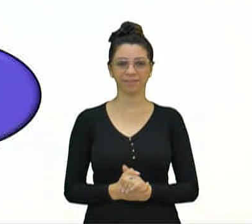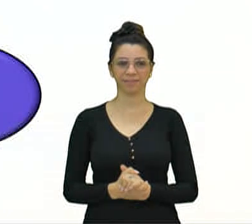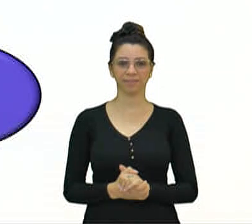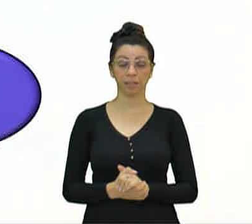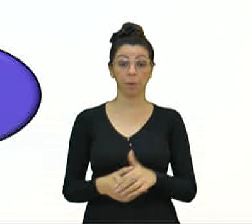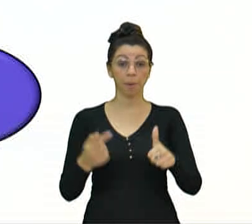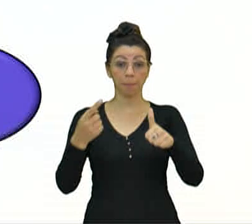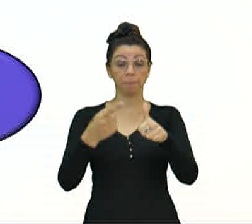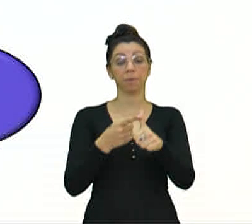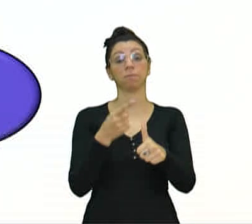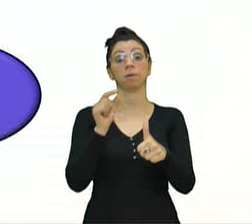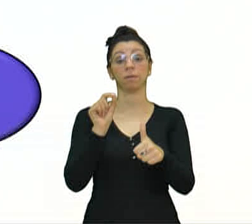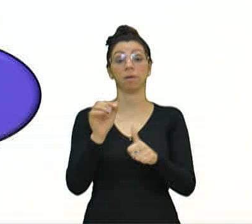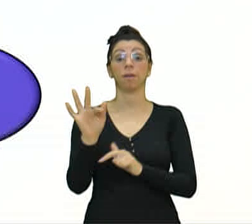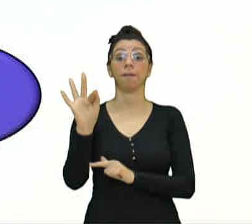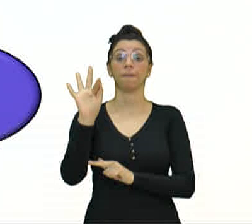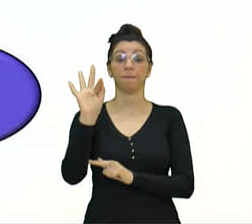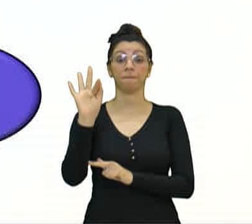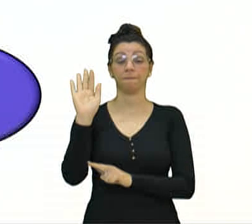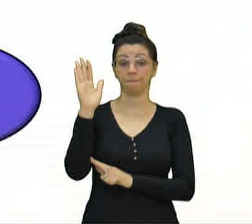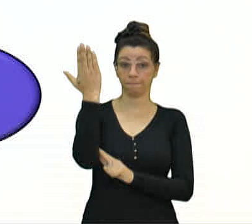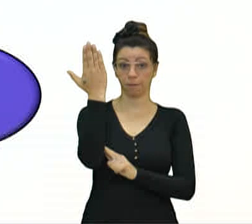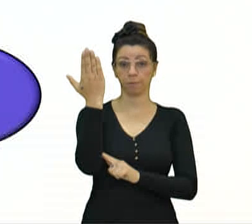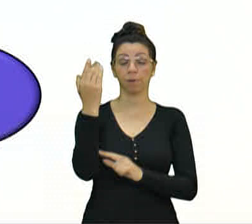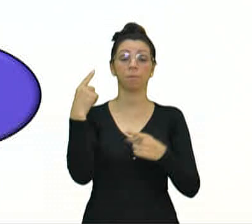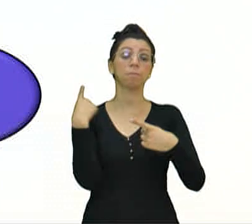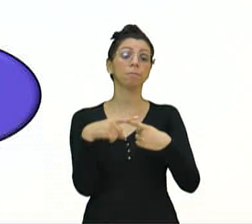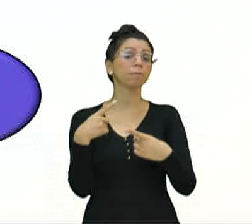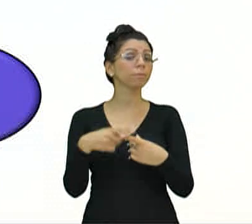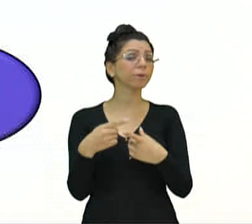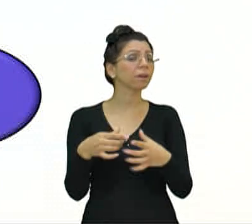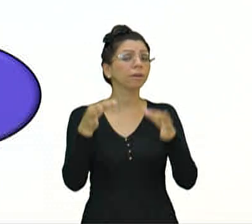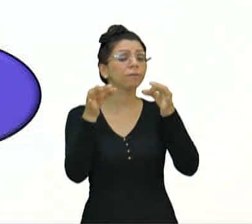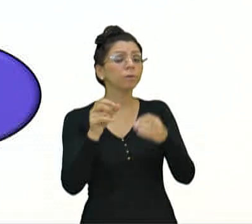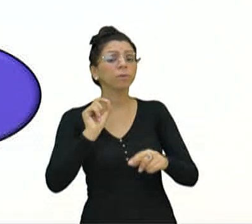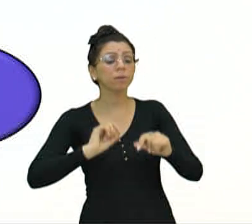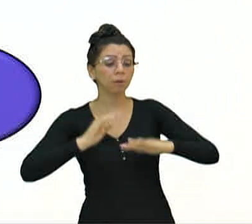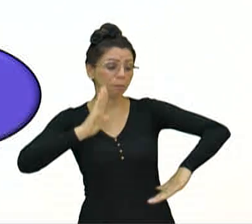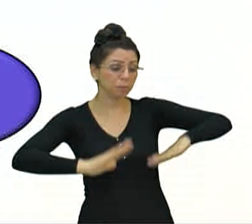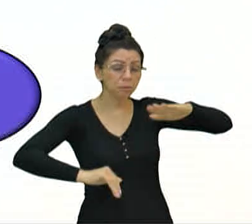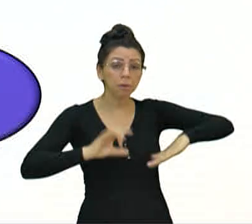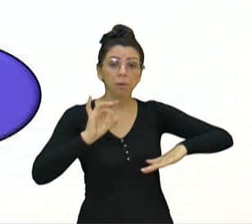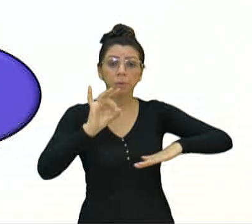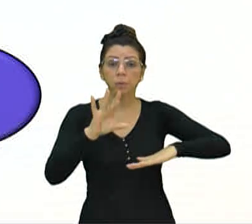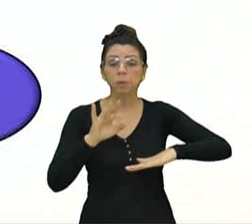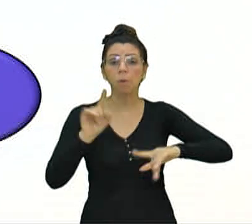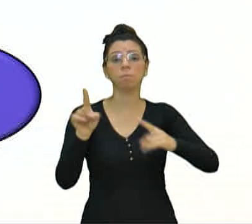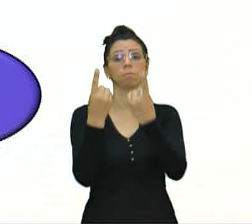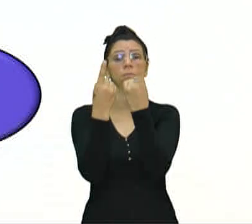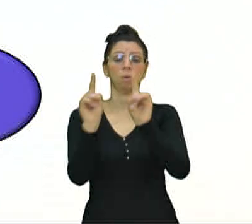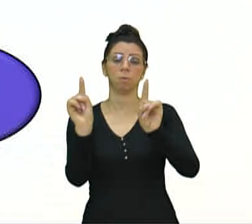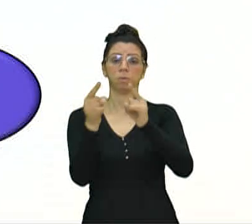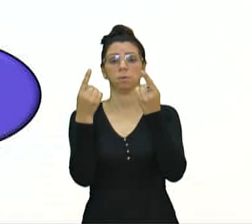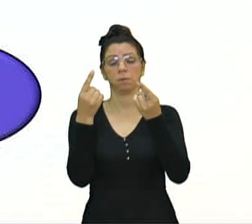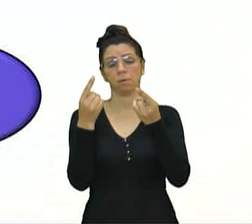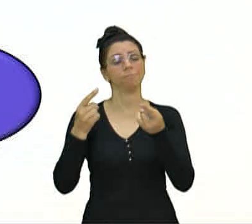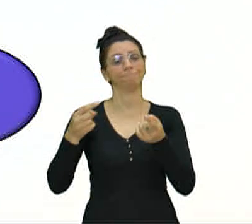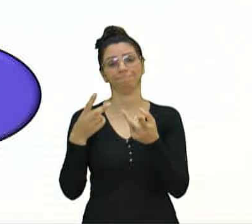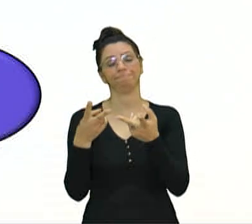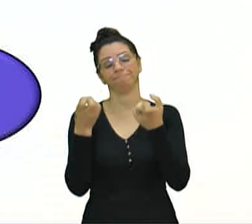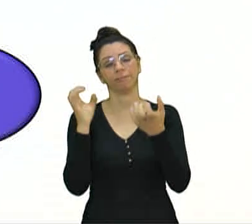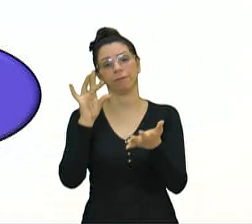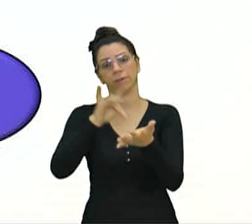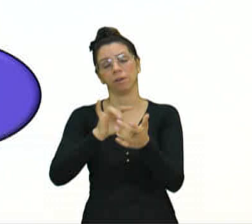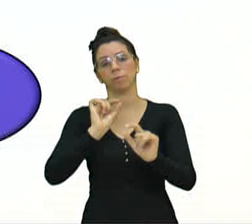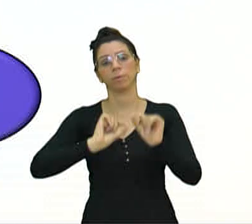A primeira alternativa é falsa, porque ela afirma que o tambor é somente instrumento musical e, na verdade, nós percebemos que ele